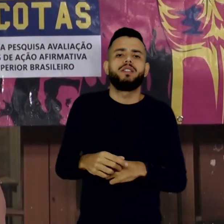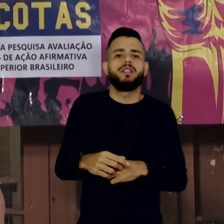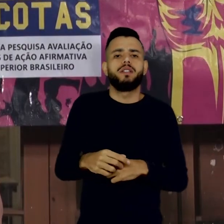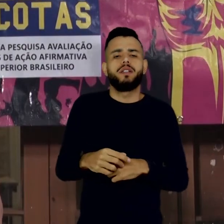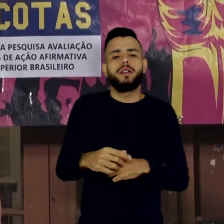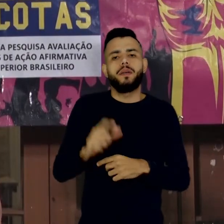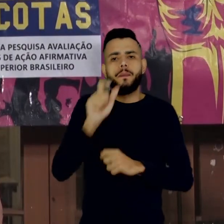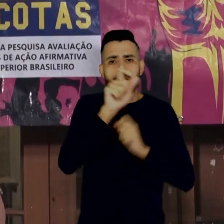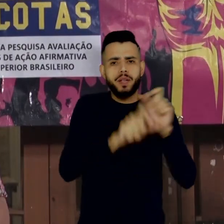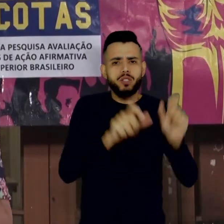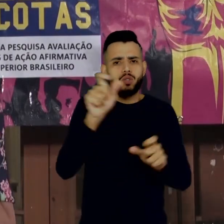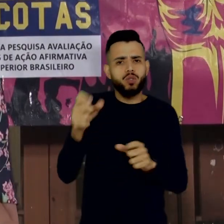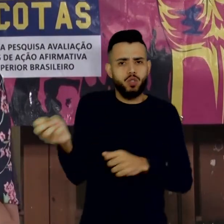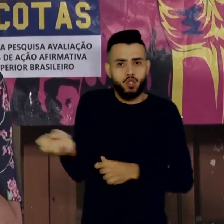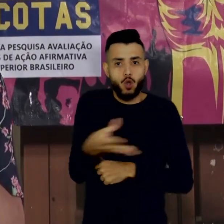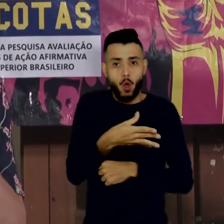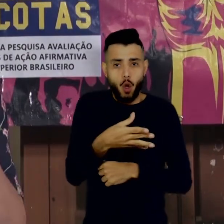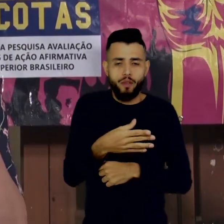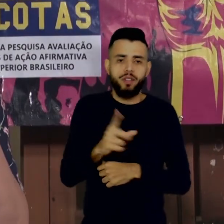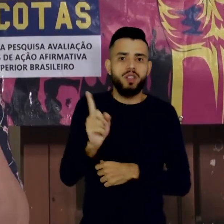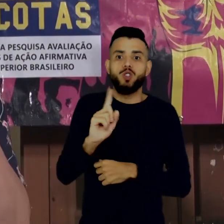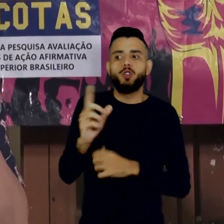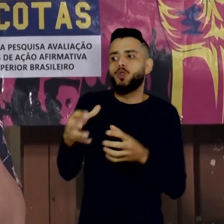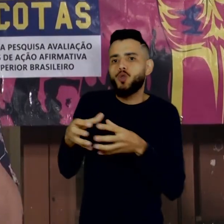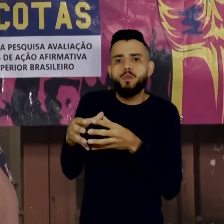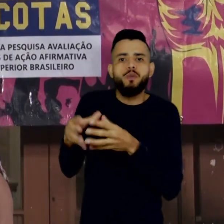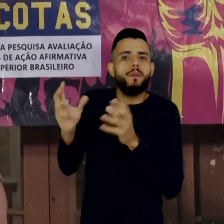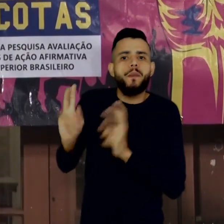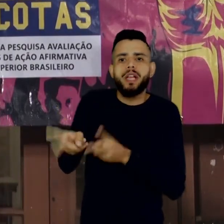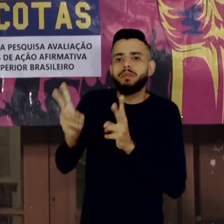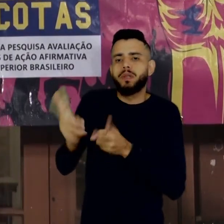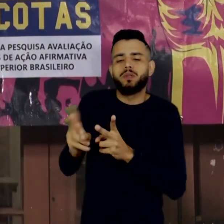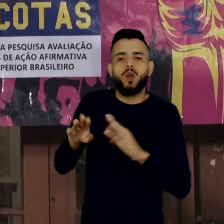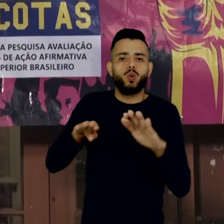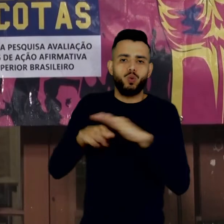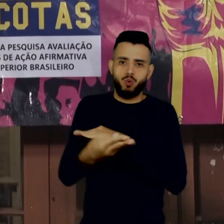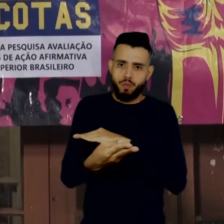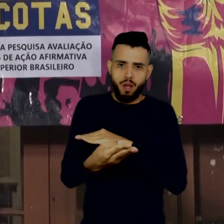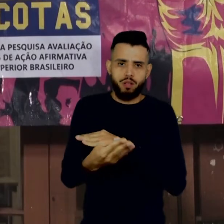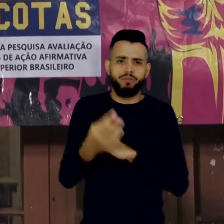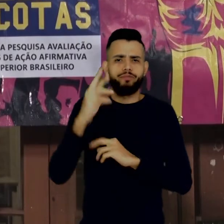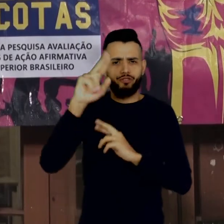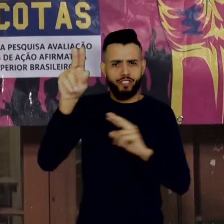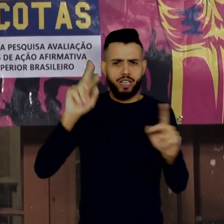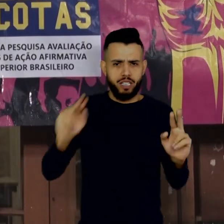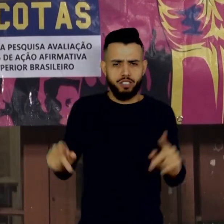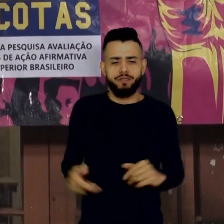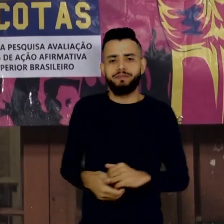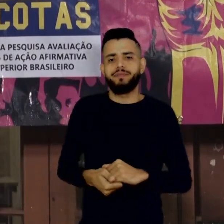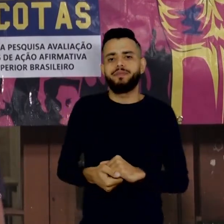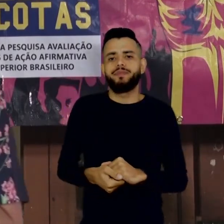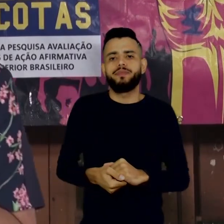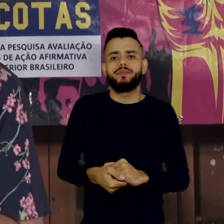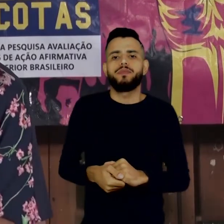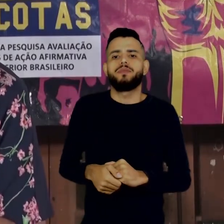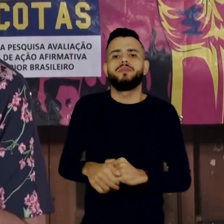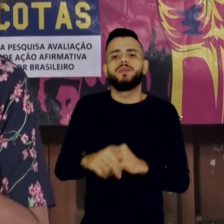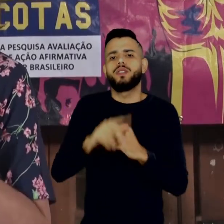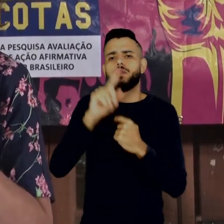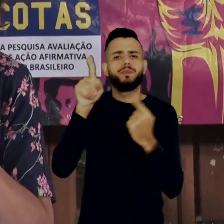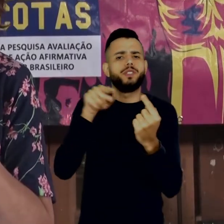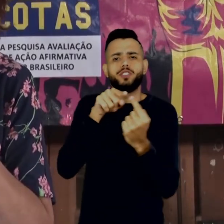encontros, novos encontros, né? Não só com o grupo que a gente já está acostumado a trabalhar. E a ideia